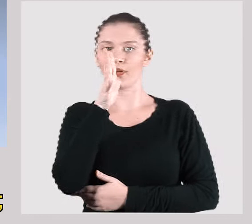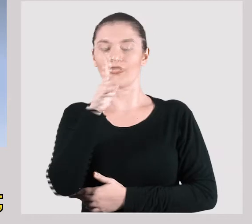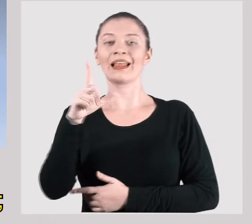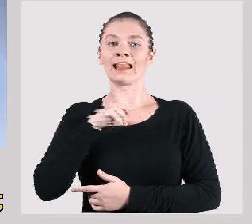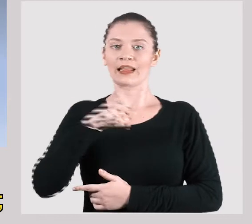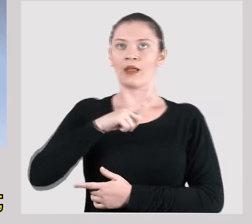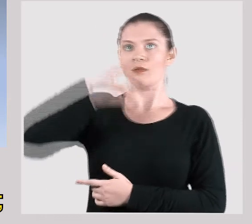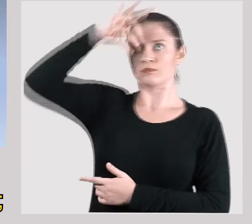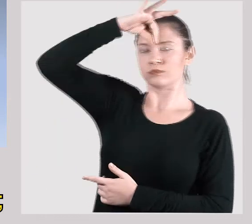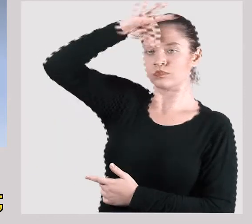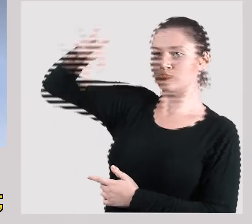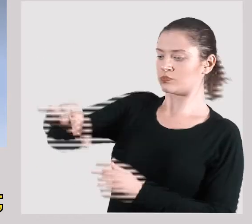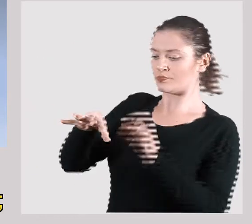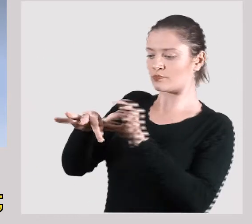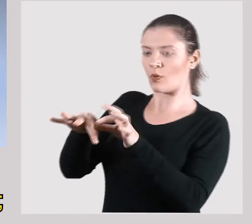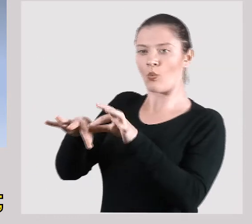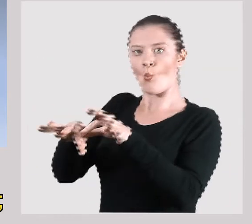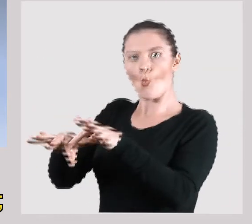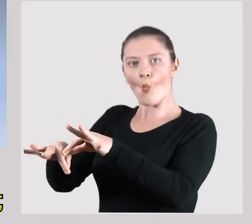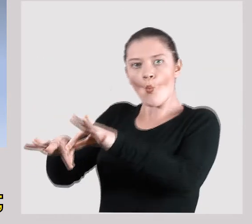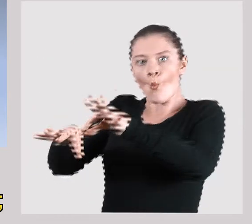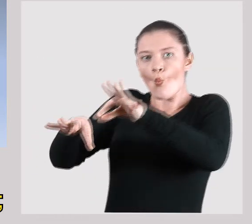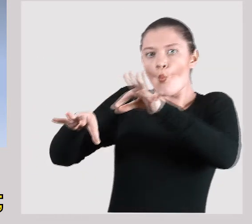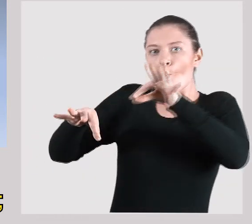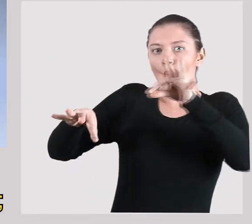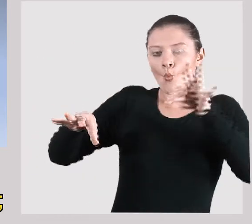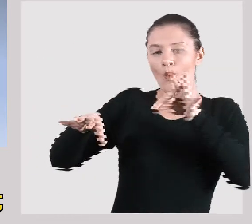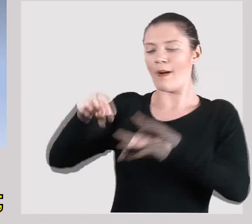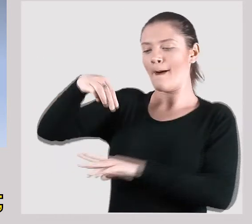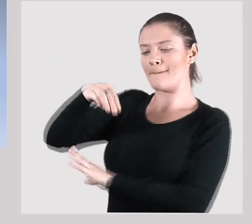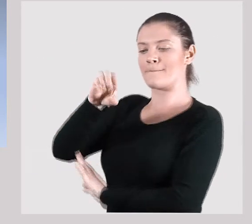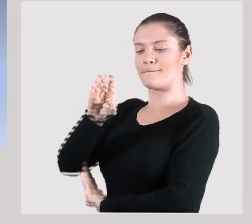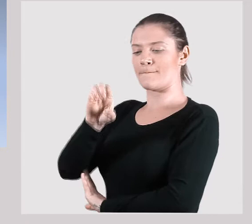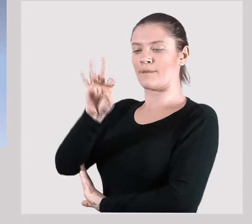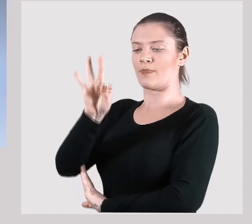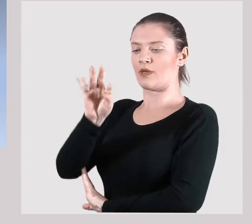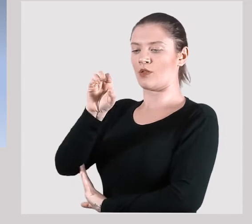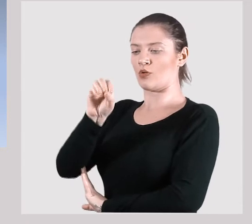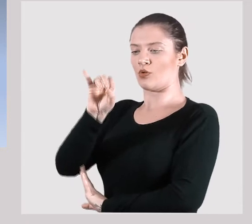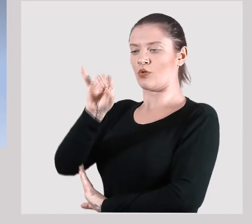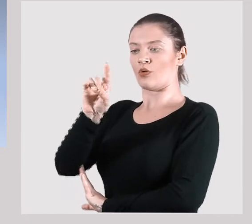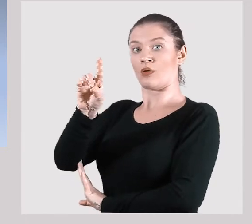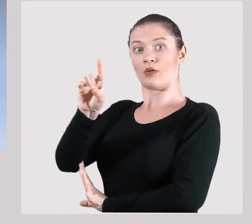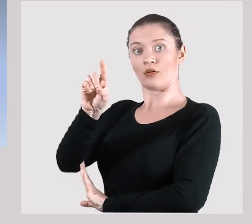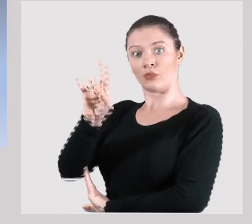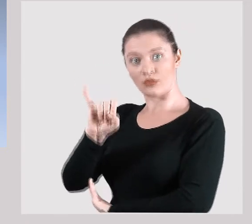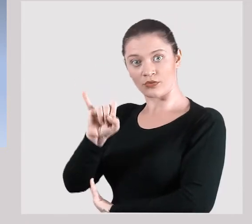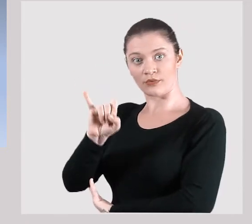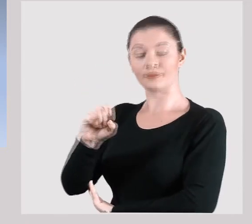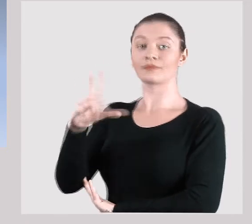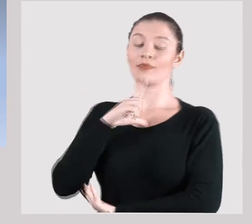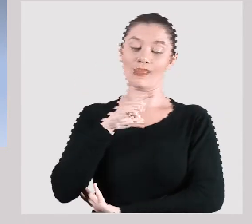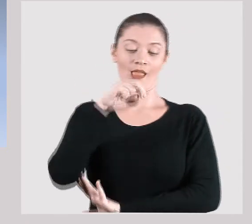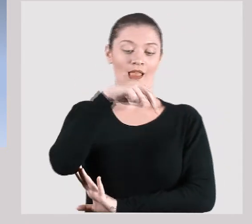o clitóris, que é a metoide ou dioplastia, e tem a